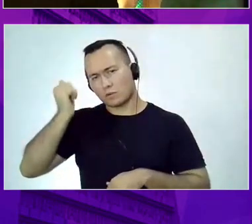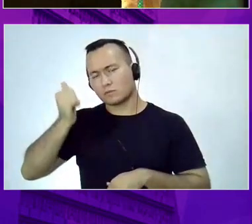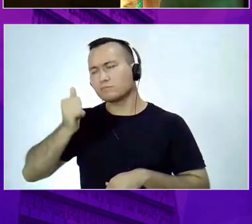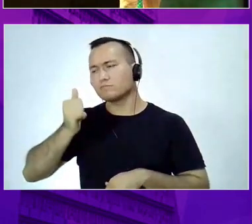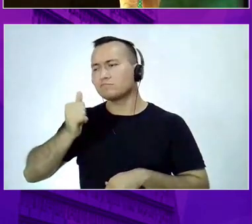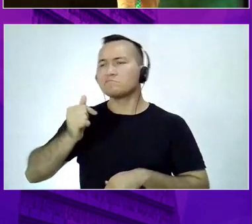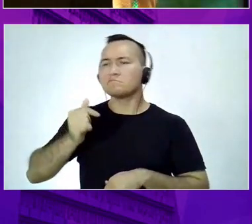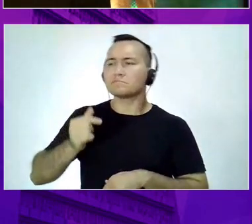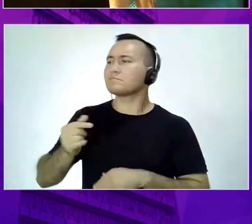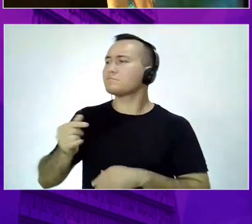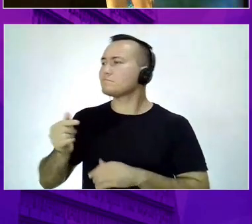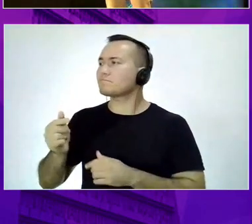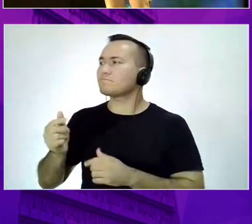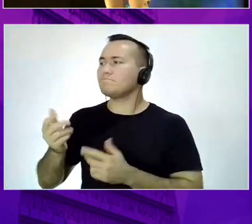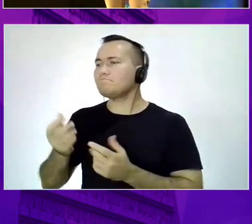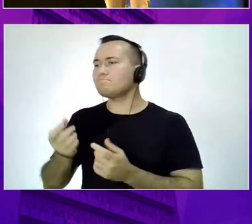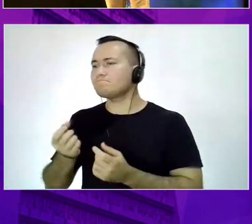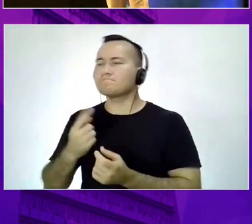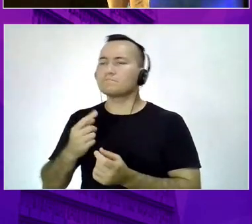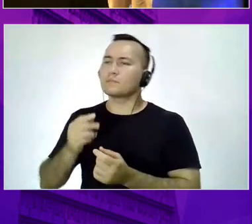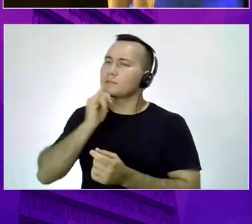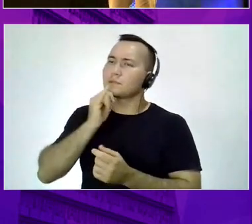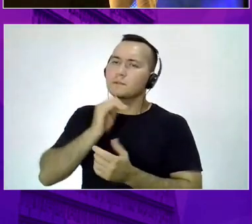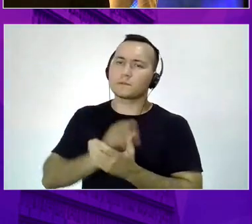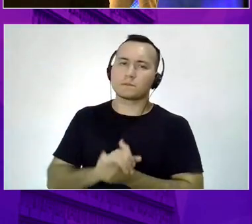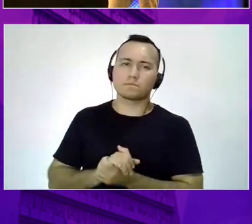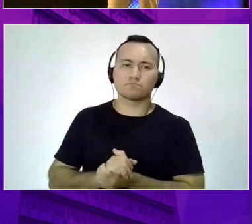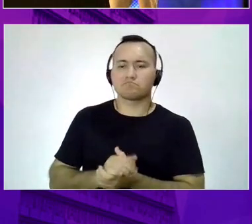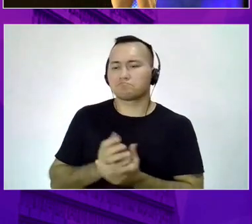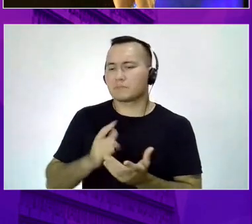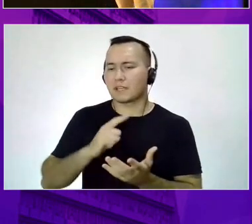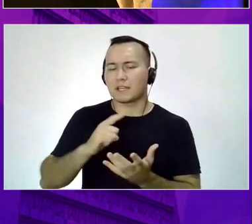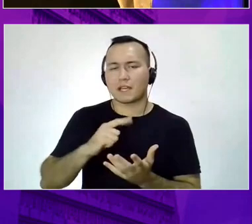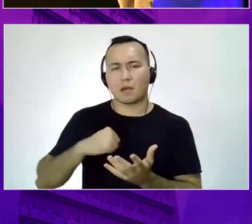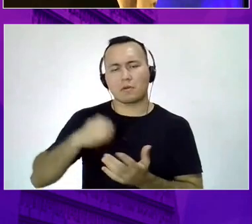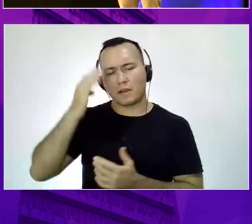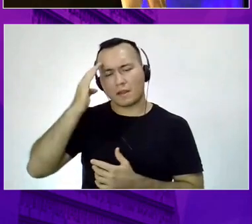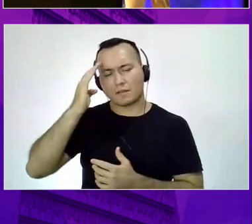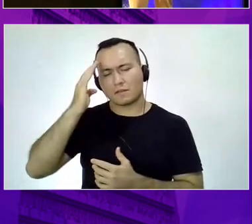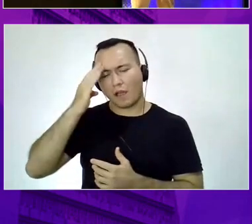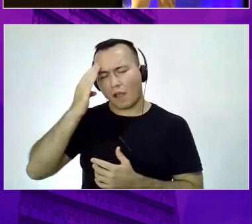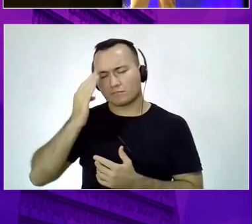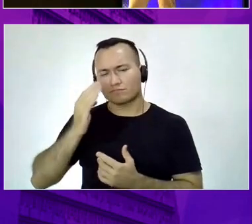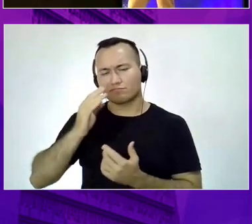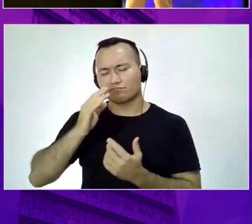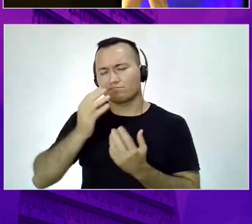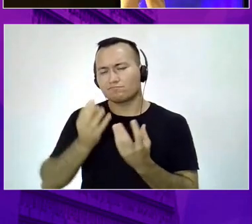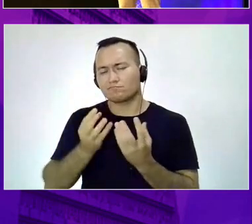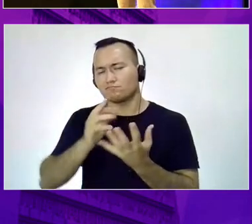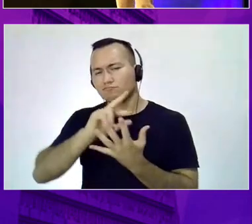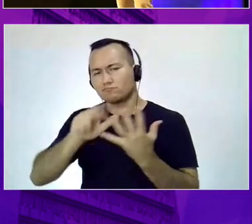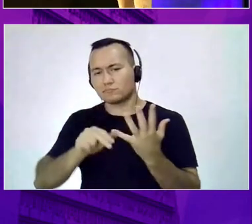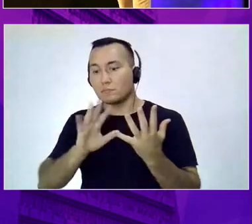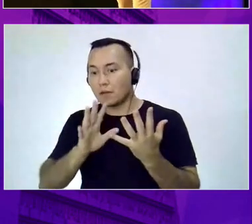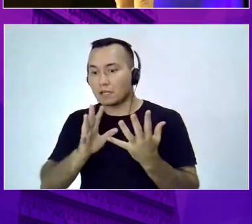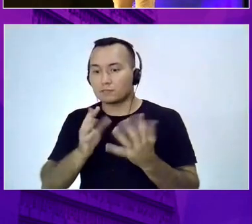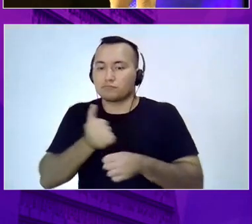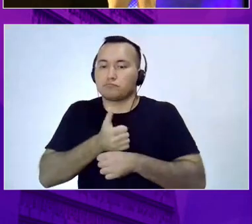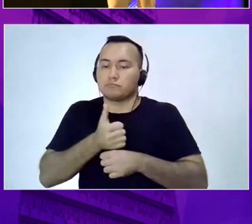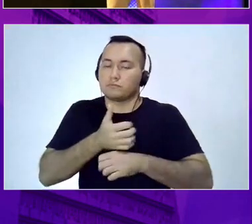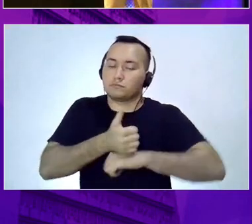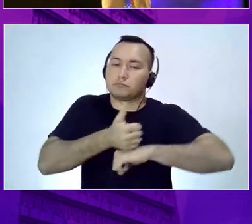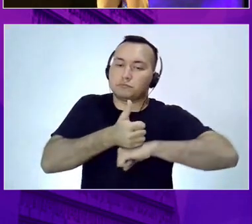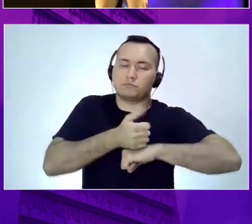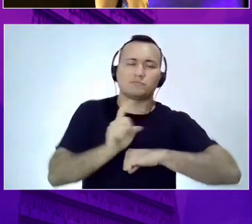gente buscou construir um time coeso. Então, putz, por que eu não vou lá e utilizo ferramentas de Management 3.0? Por que eu não